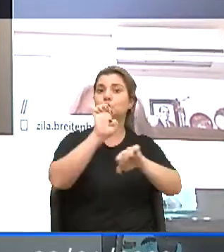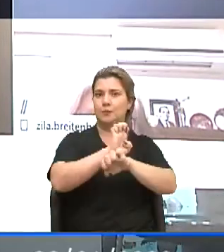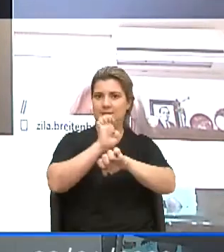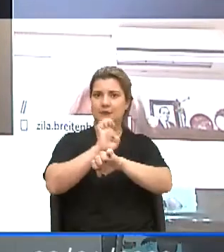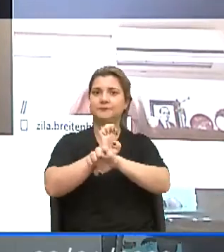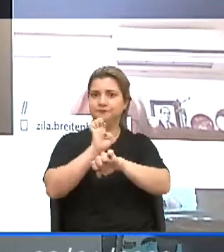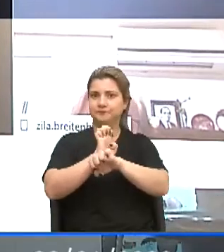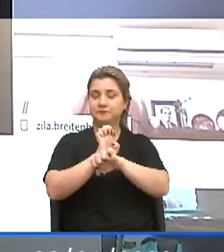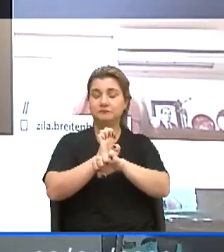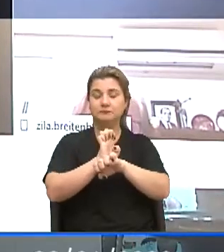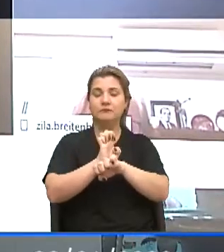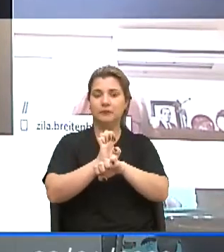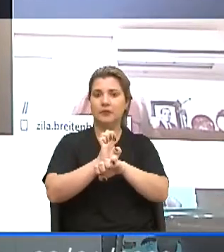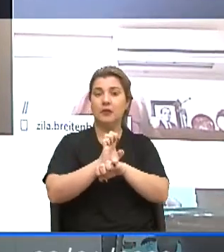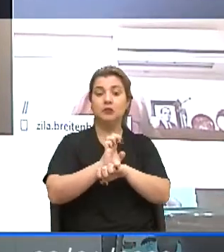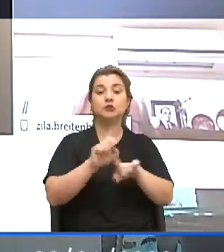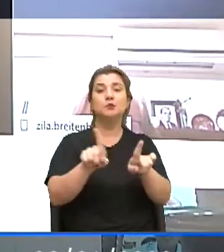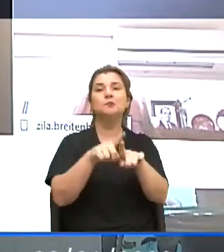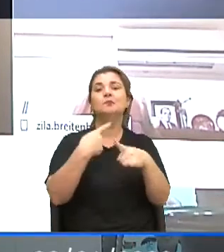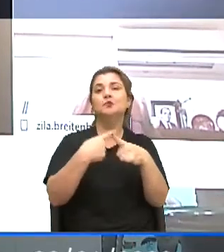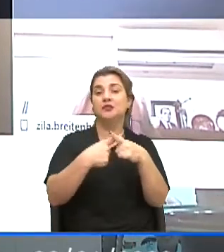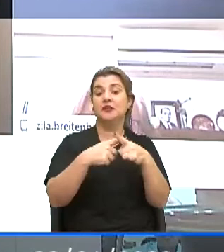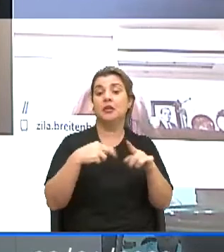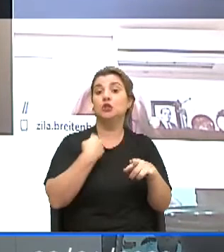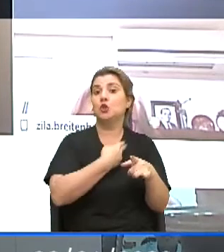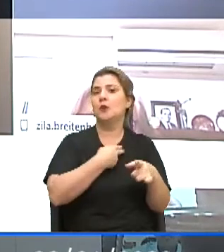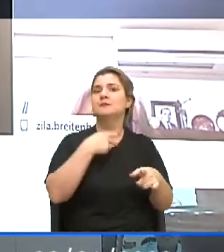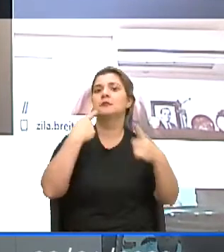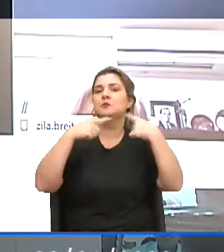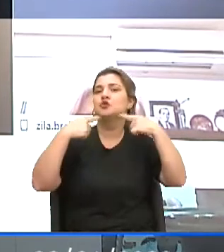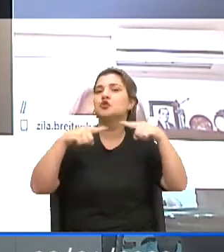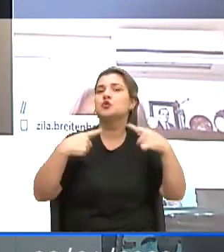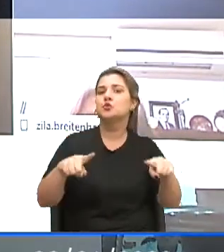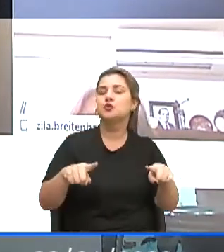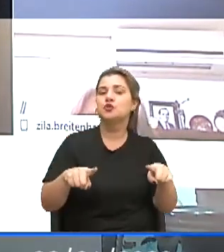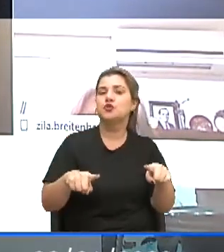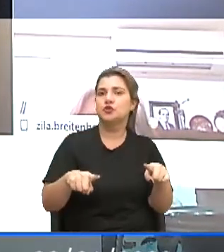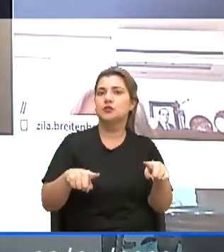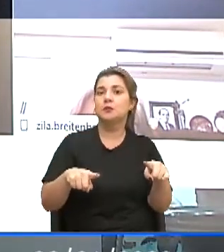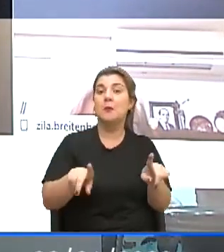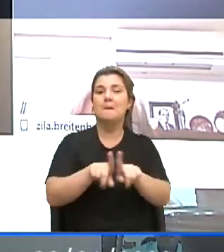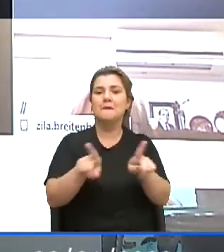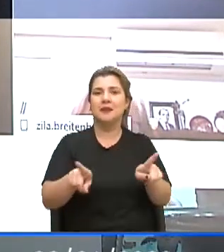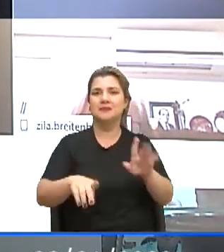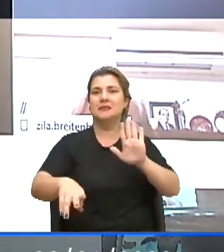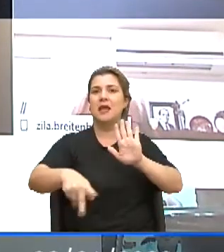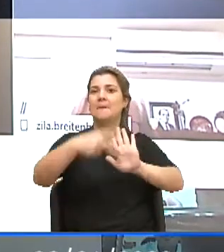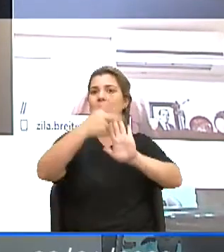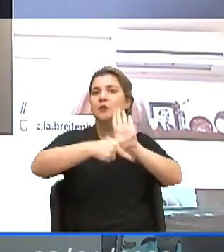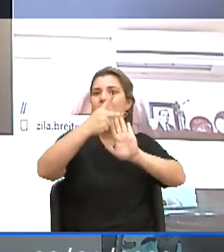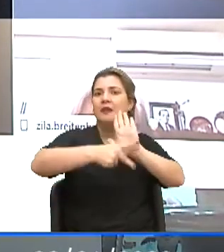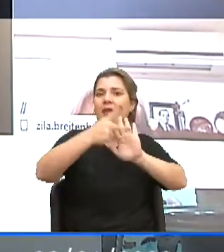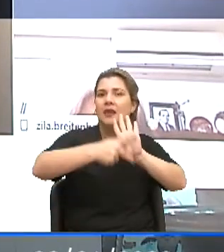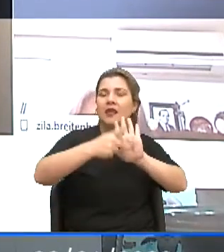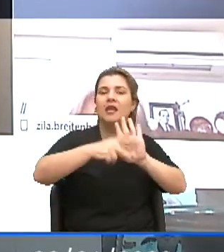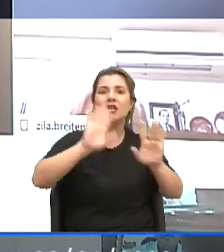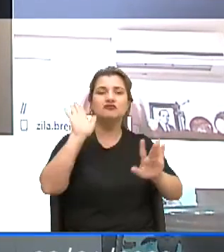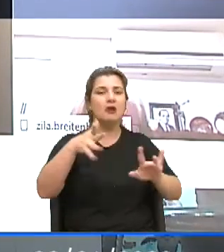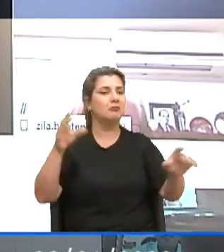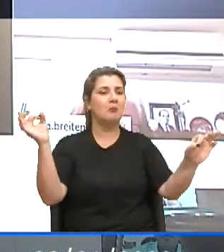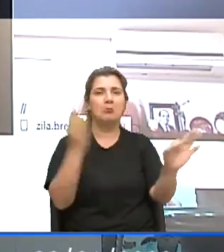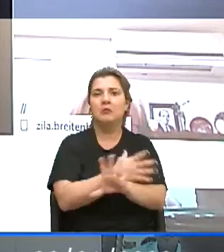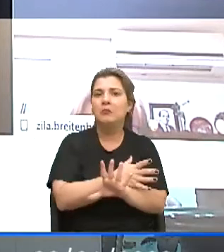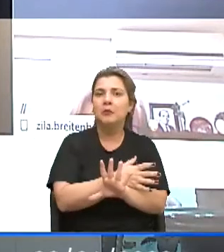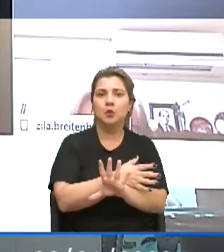está discutindo, mas a portaria está pronta para já ser publicada amanhã. E eu acho que a gente poderia organizar, junto com o pessoal da Secretaria de Saúde do Estado que está